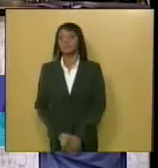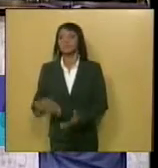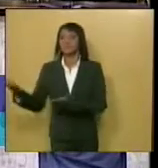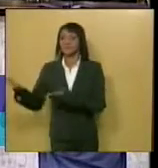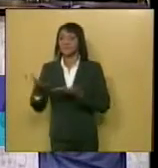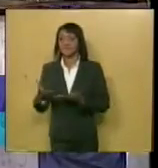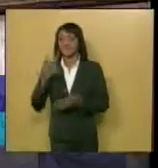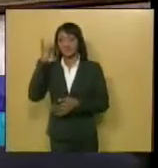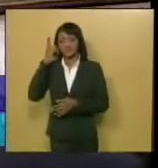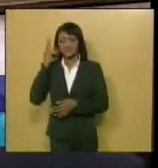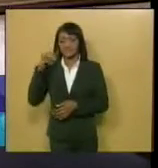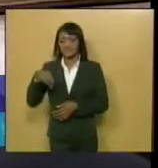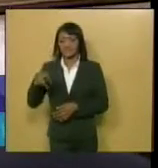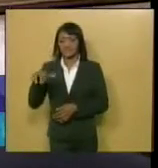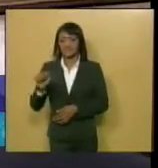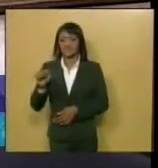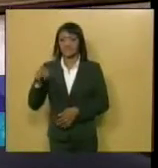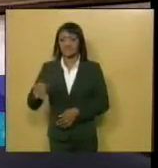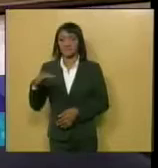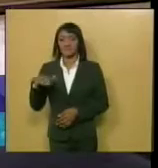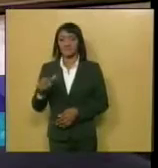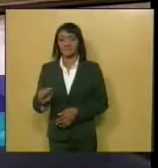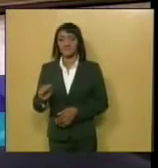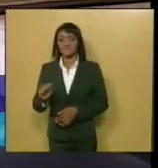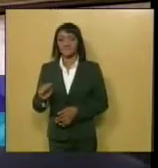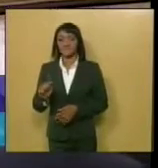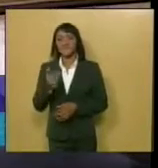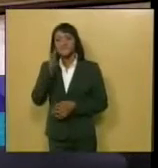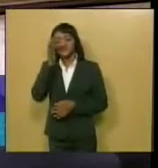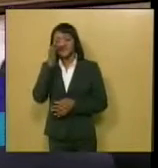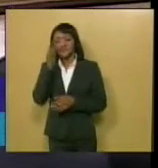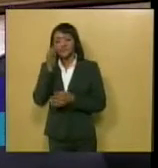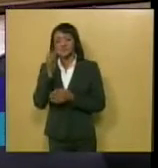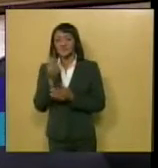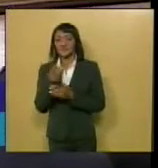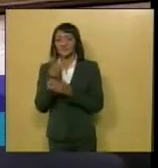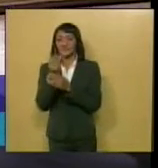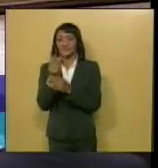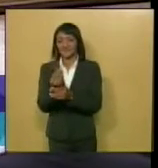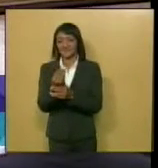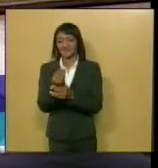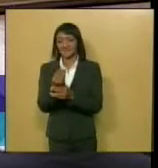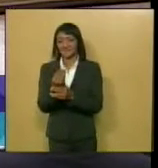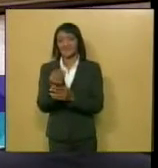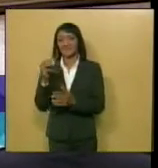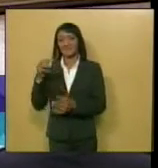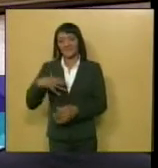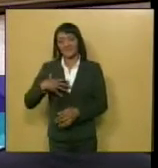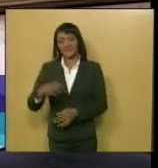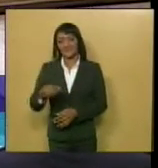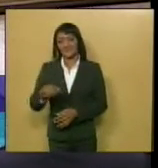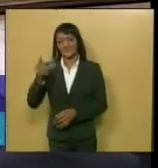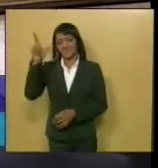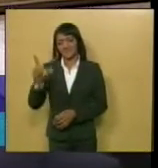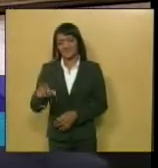Convidamos a deputada Maria Mendonça para fazer a entrega de buquê de flores à senhora Maria José Duarte, filha do homenageado.